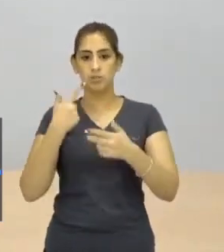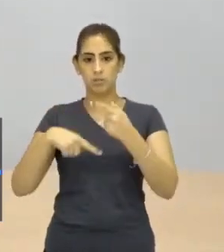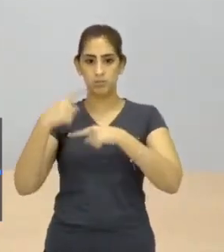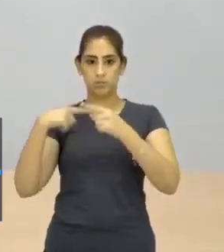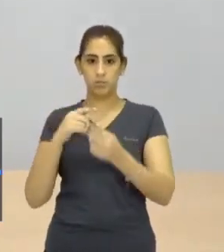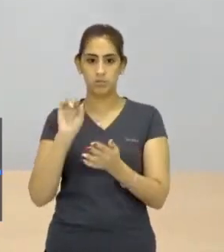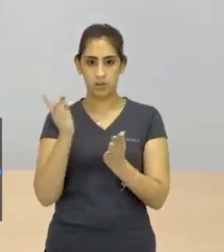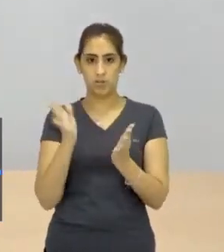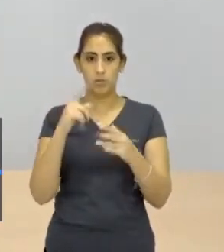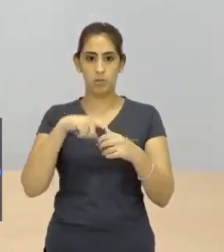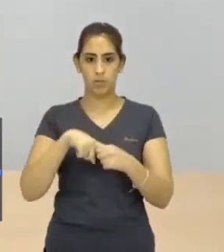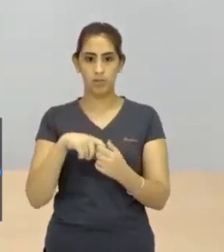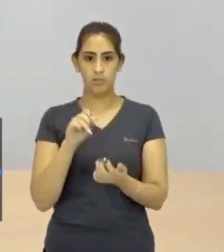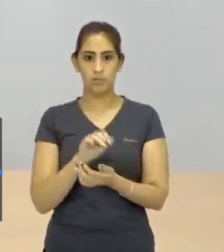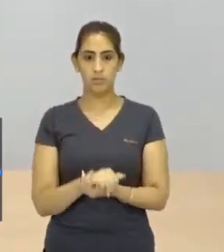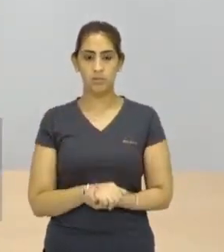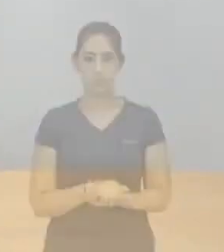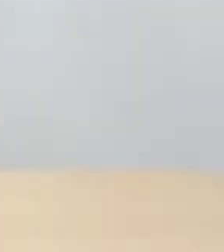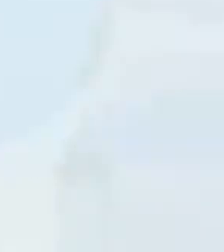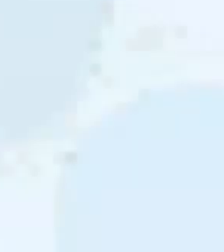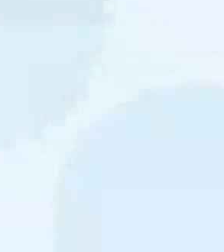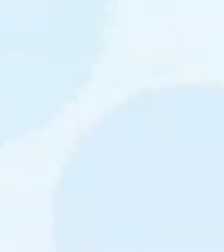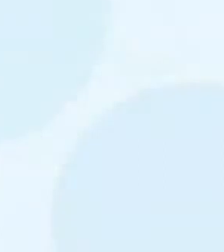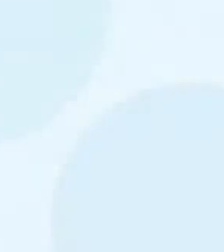Já voltamos.